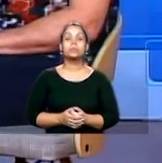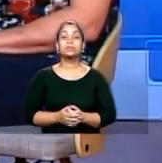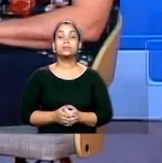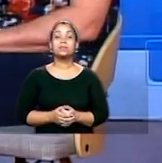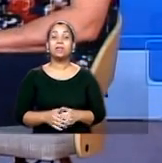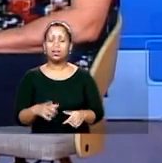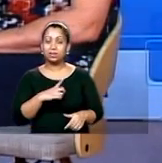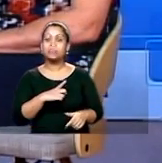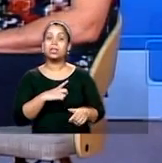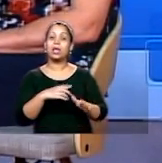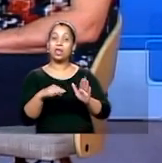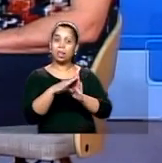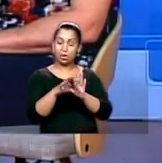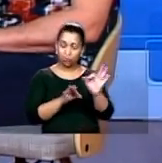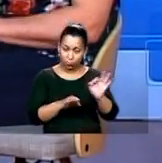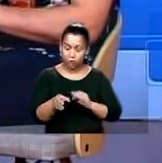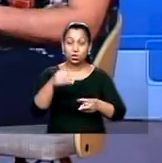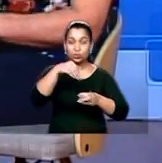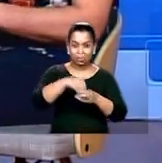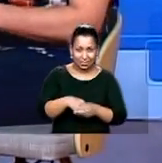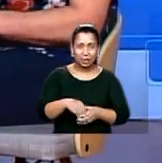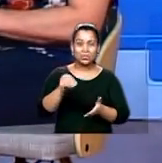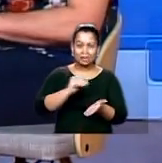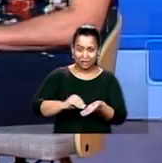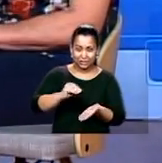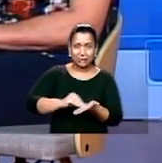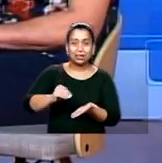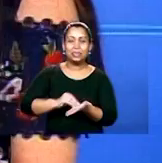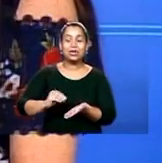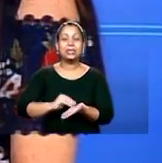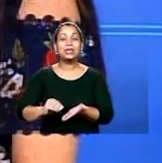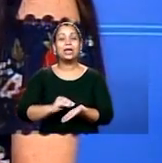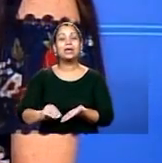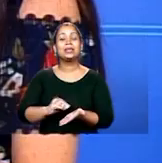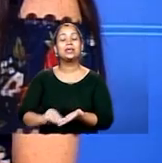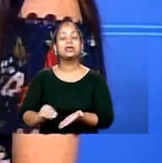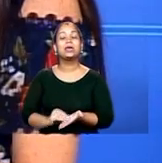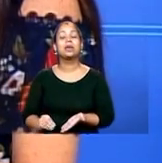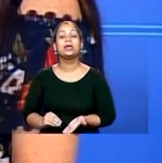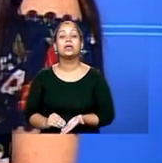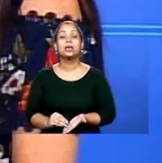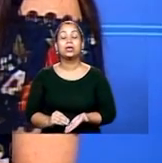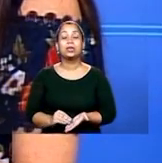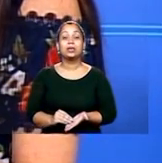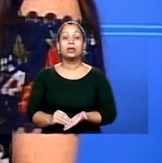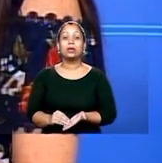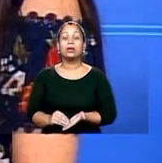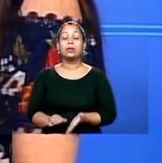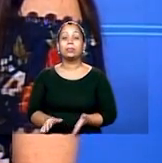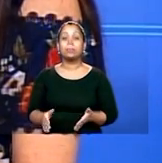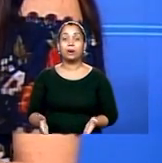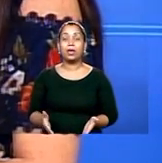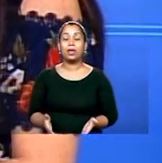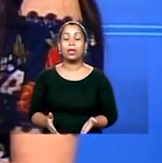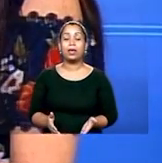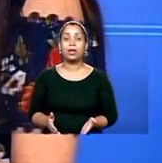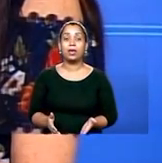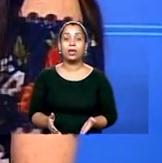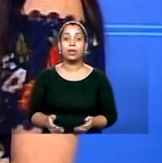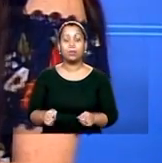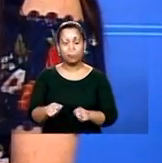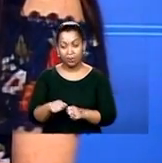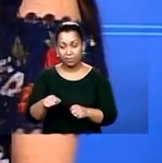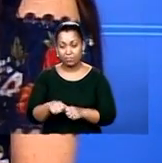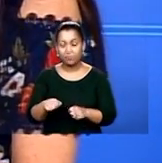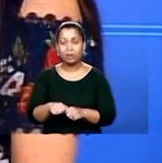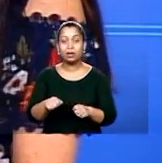existe um projeto dentro da secretaria que já está em fase de licitação e tudo mais para construção